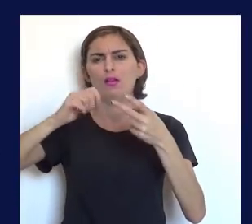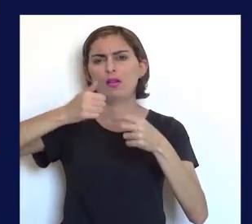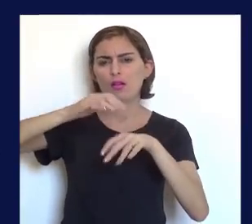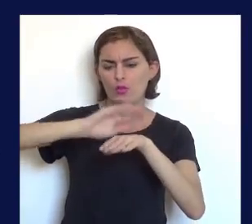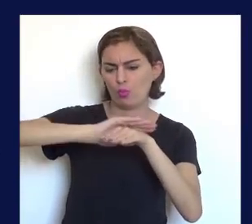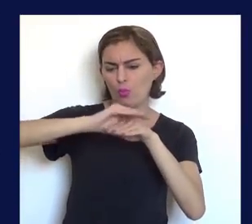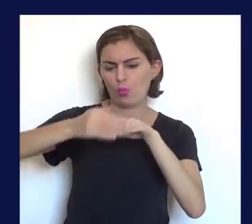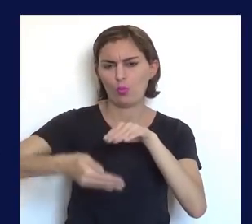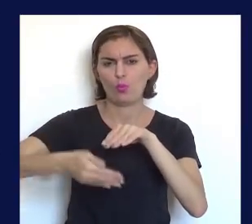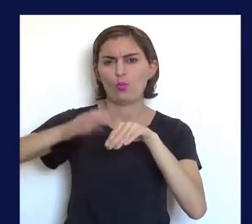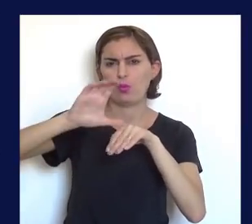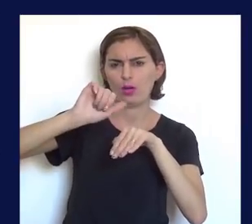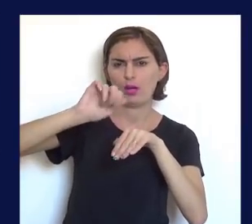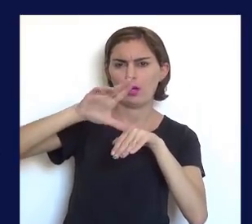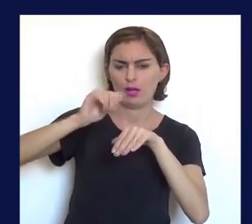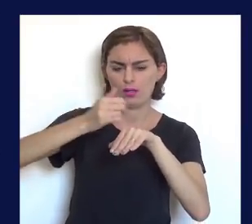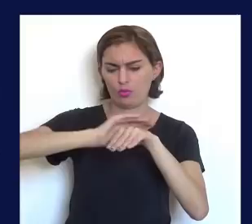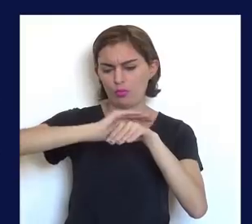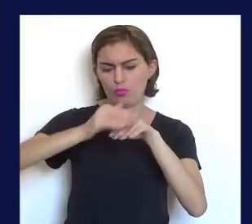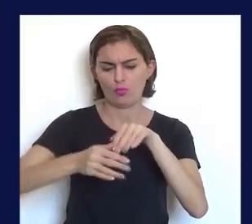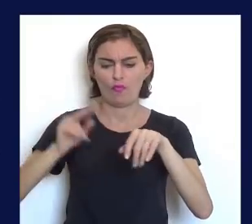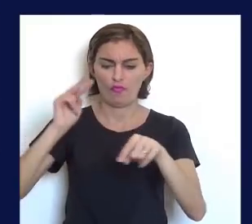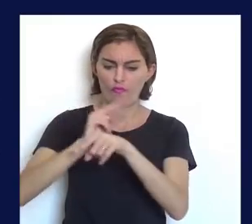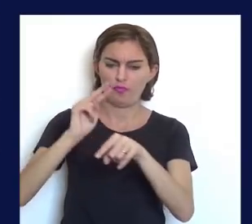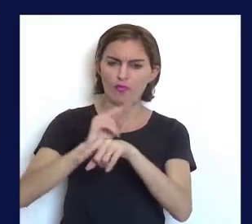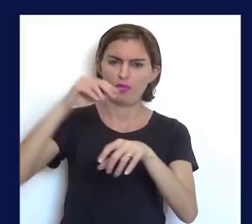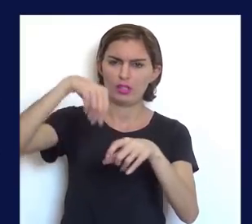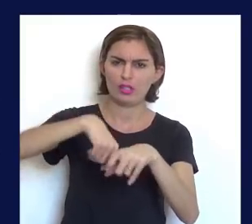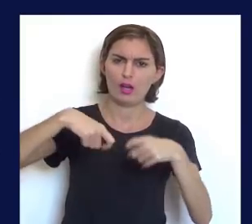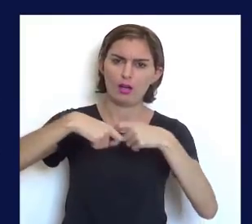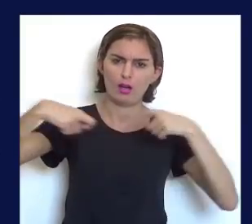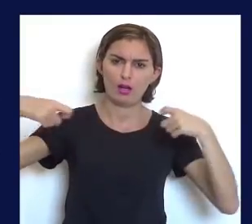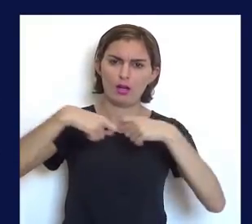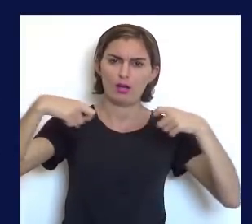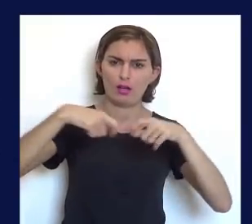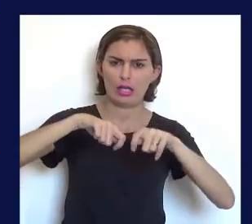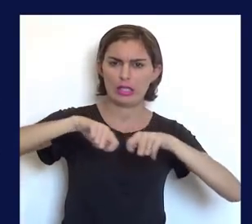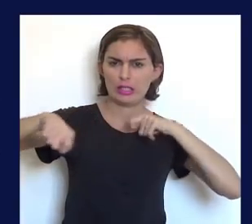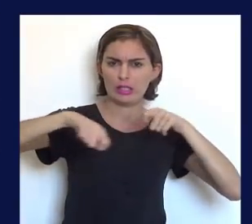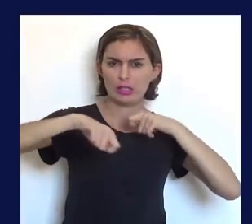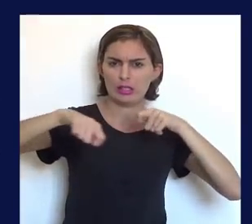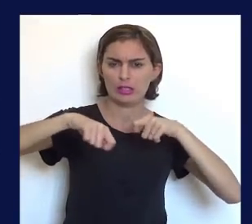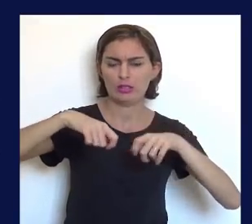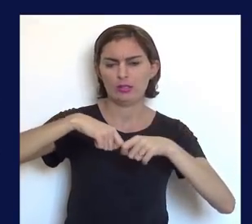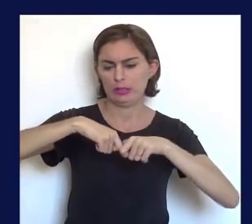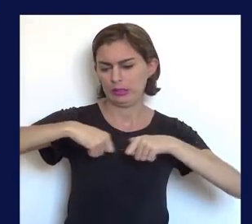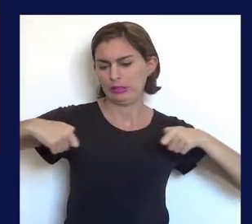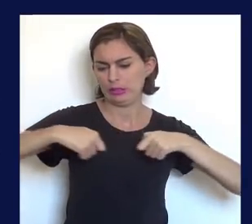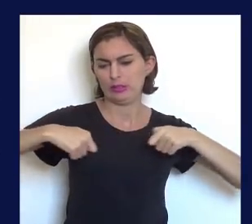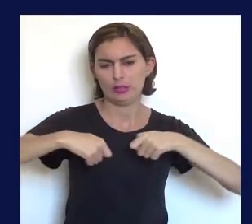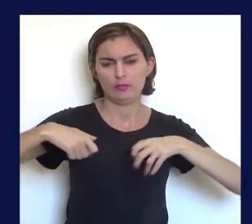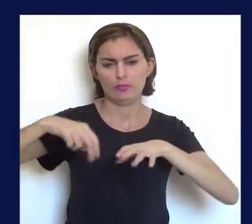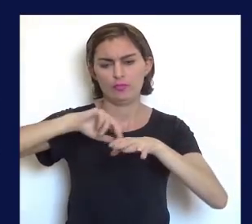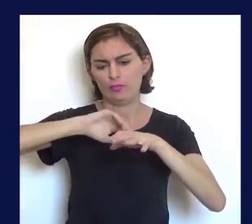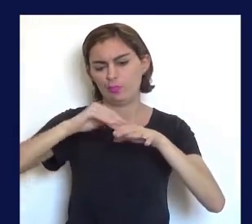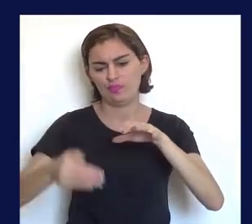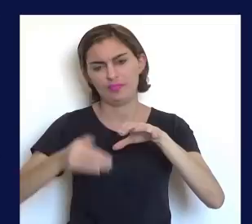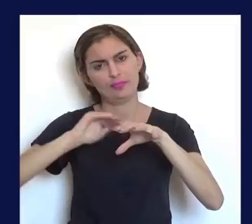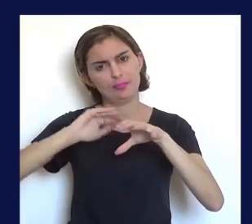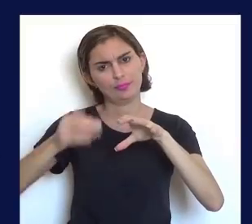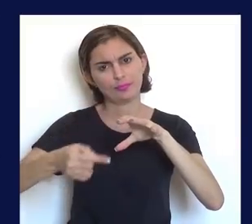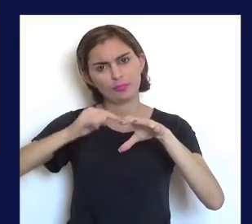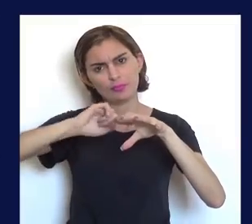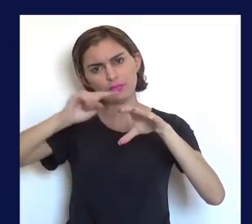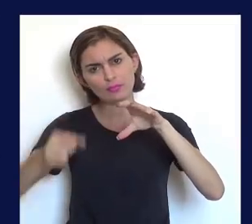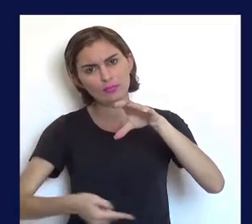de aço, que é a carcaça, o reforço de nalho para proteção e estabilidade de operação